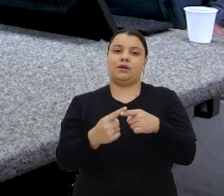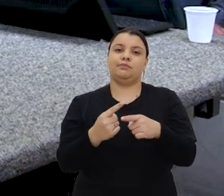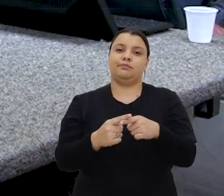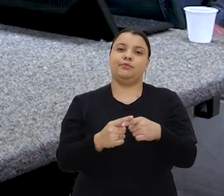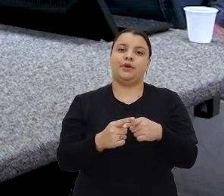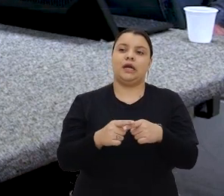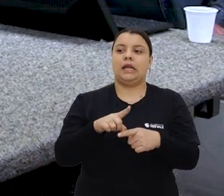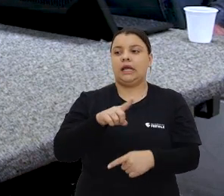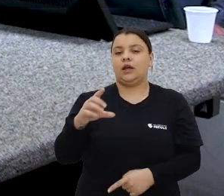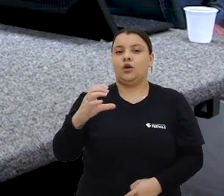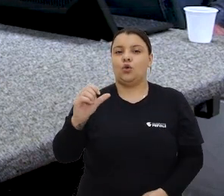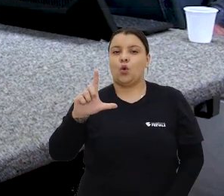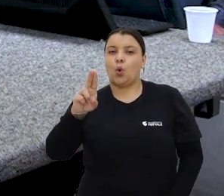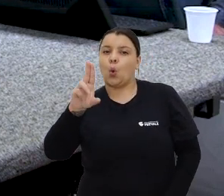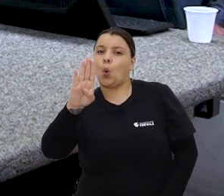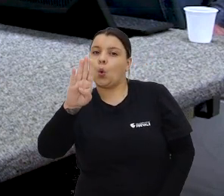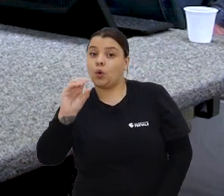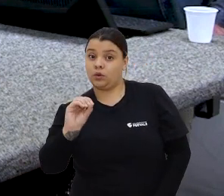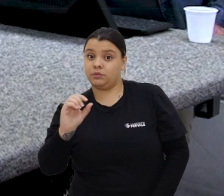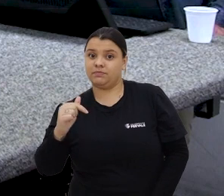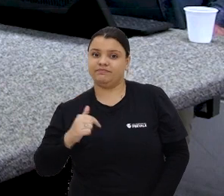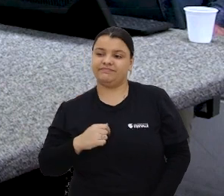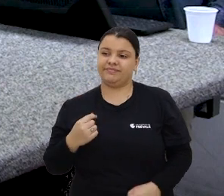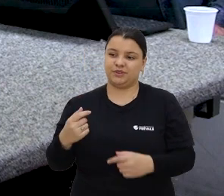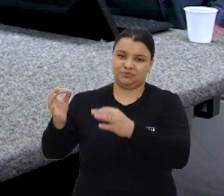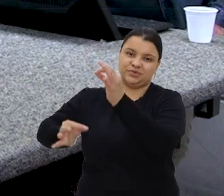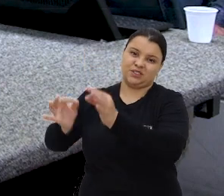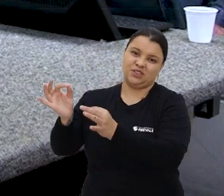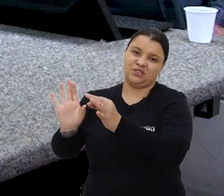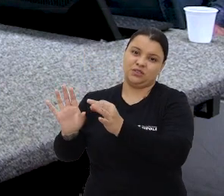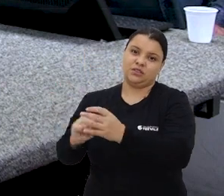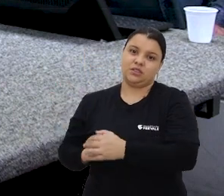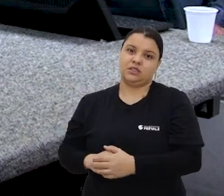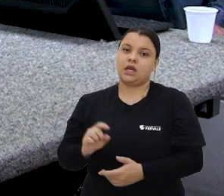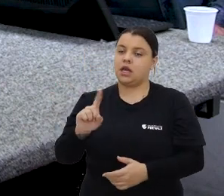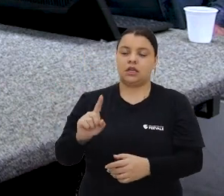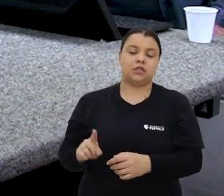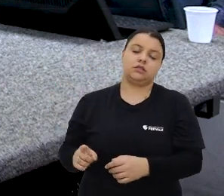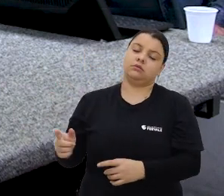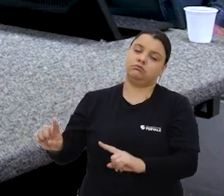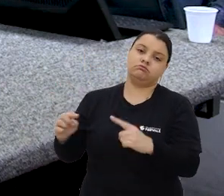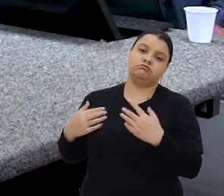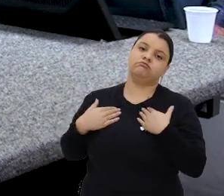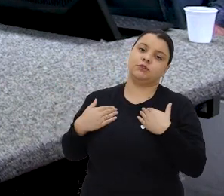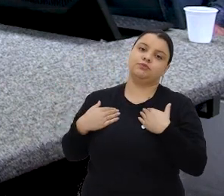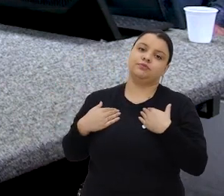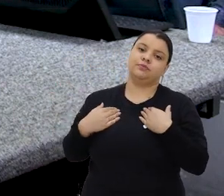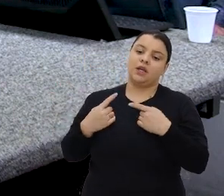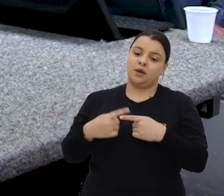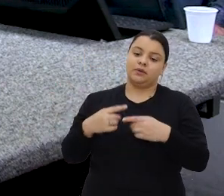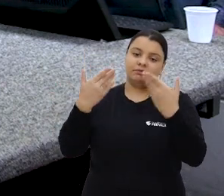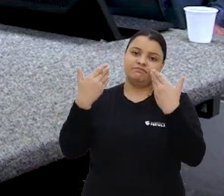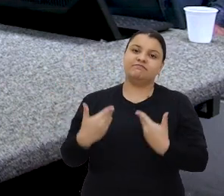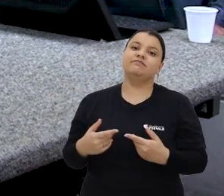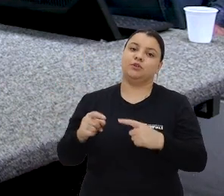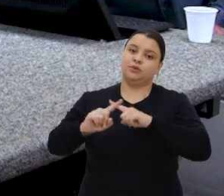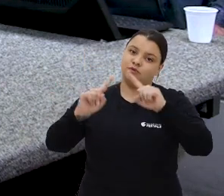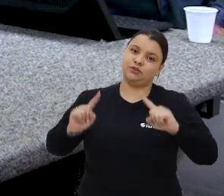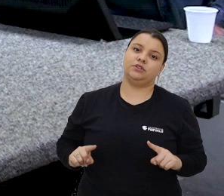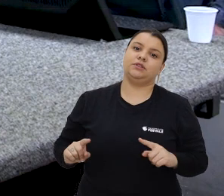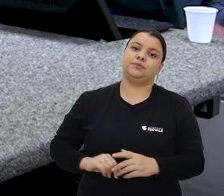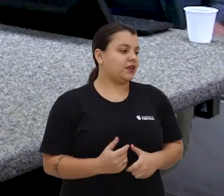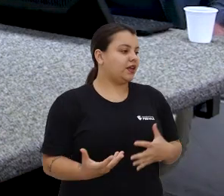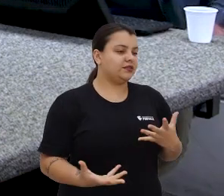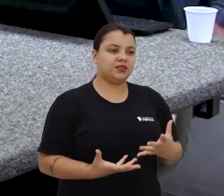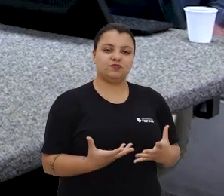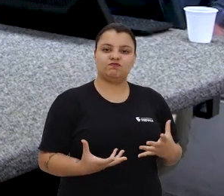federação e eles foram partidários ao clube racista e não foram partidários à pessoa que prestava um serviço para eles, que era eu. Nossa